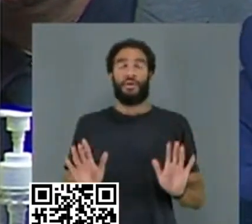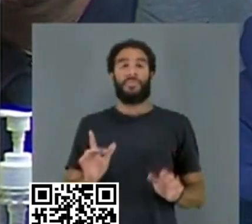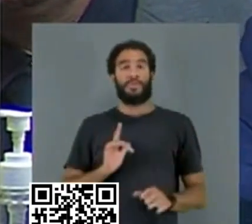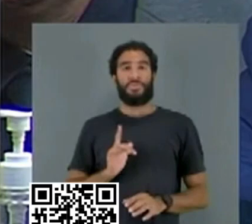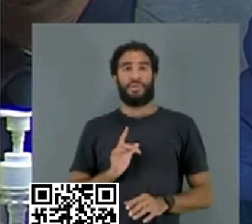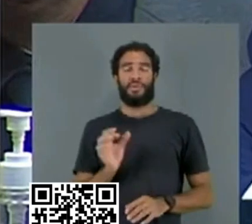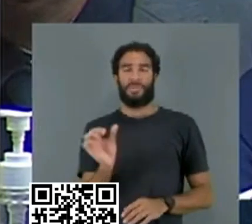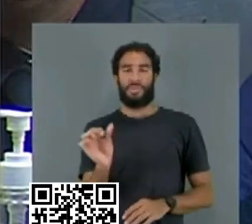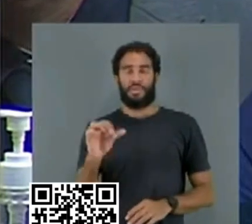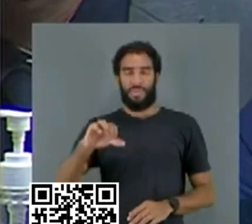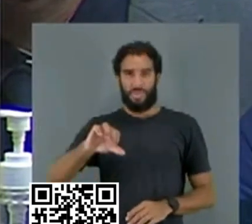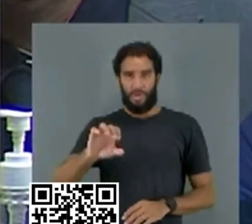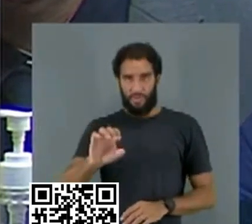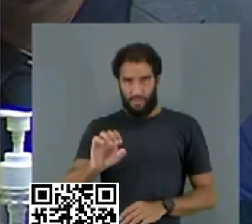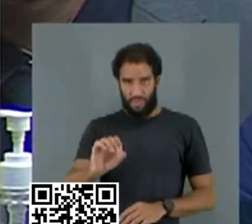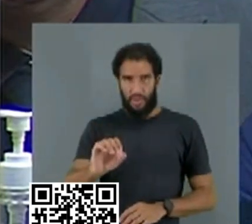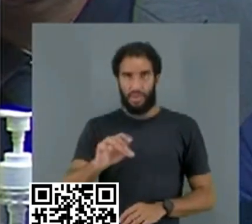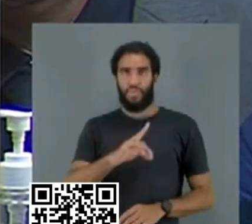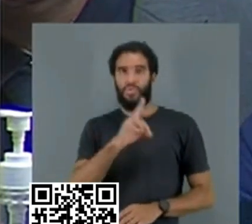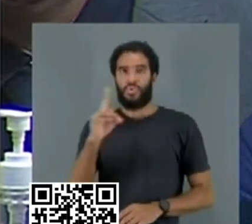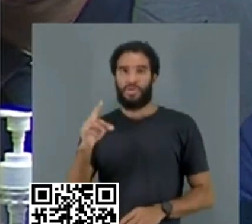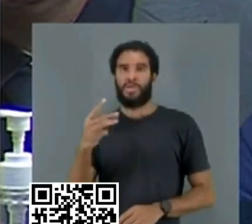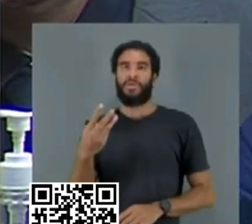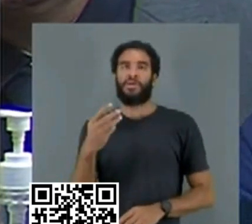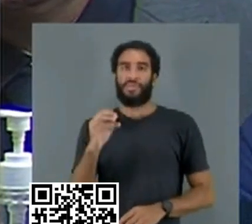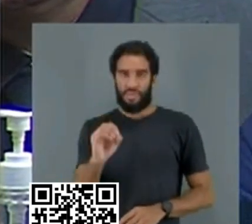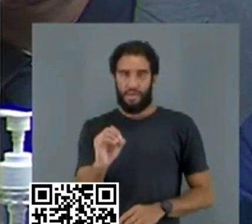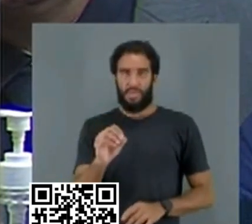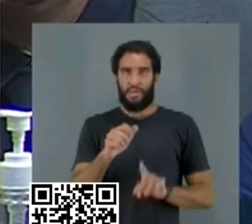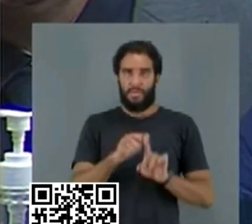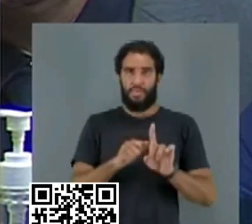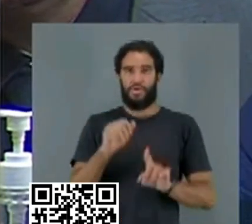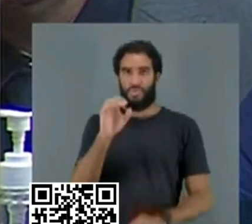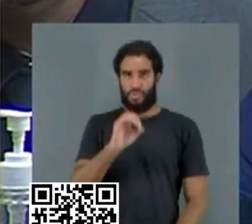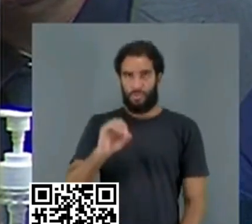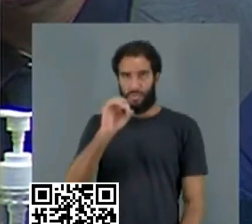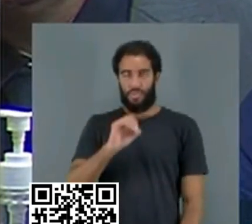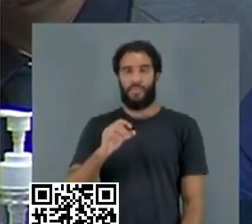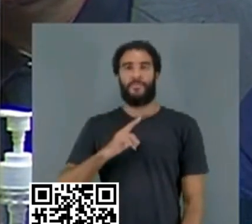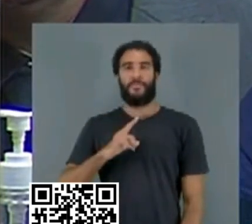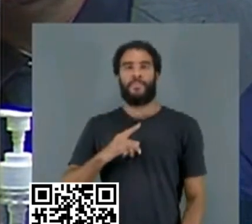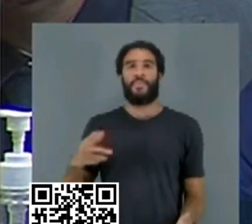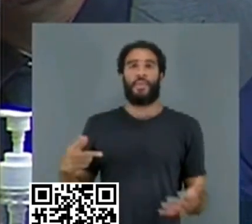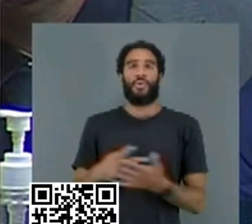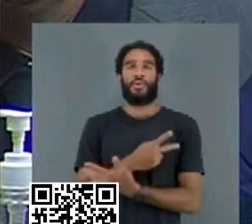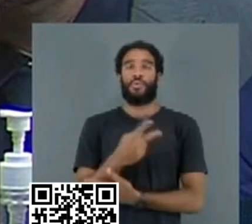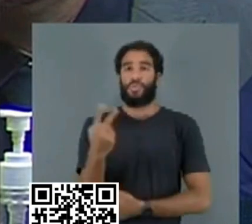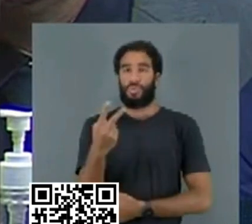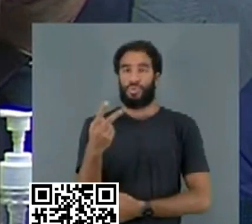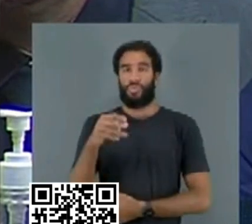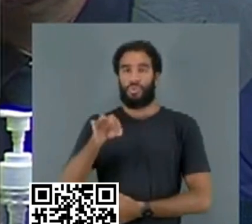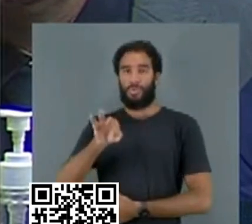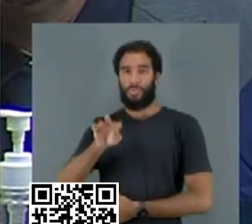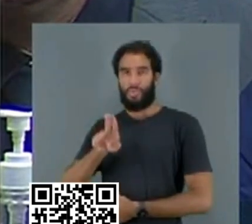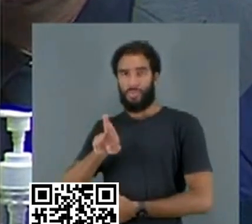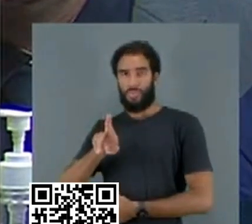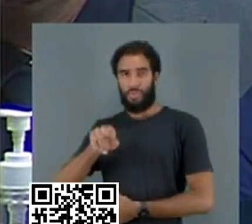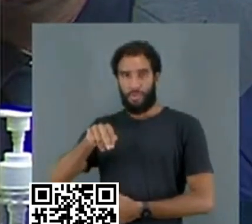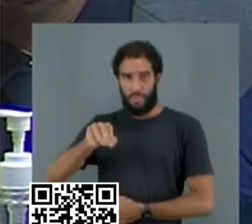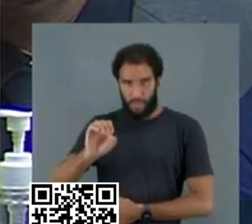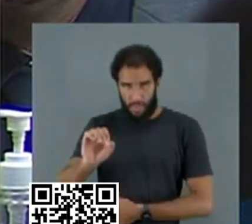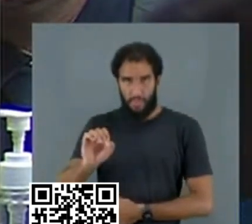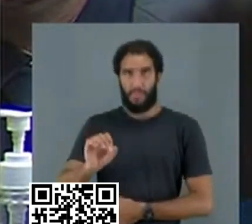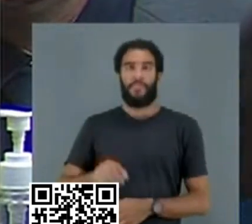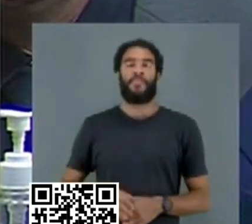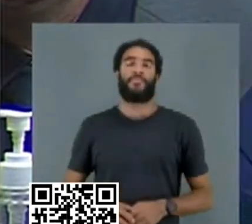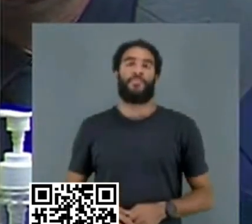de fiscalização no dia 30 de outubro, que foi o segundo turno da eleição, e o Nordeste, assim,